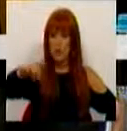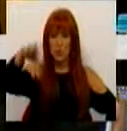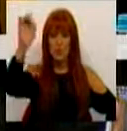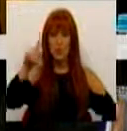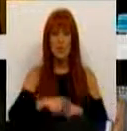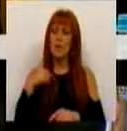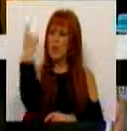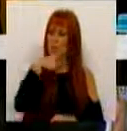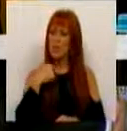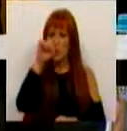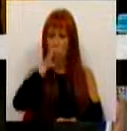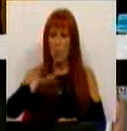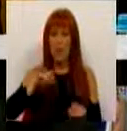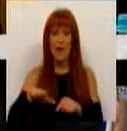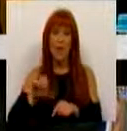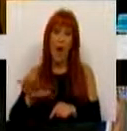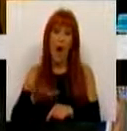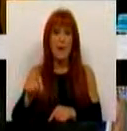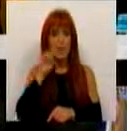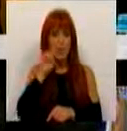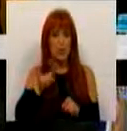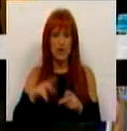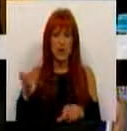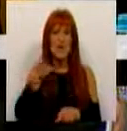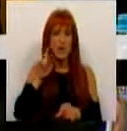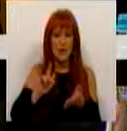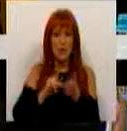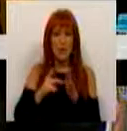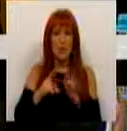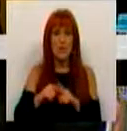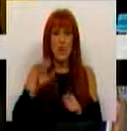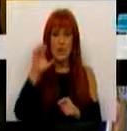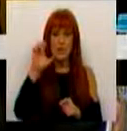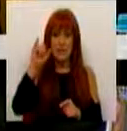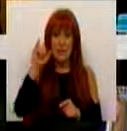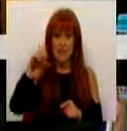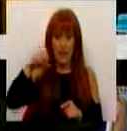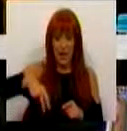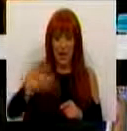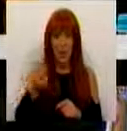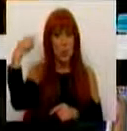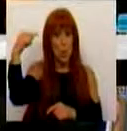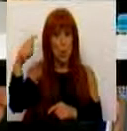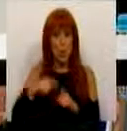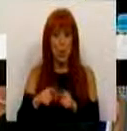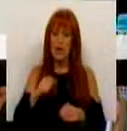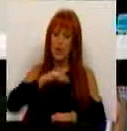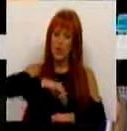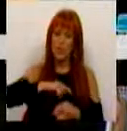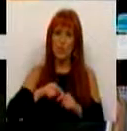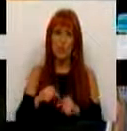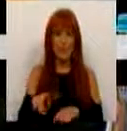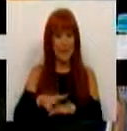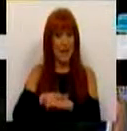que será o rosto do parque ou área protegida. O diretor técnico será do ICNF e este será o único profissional